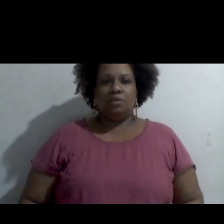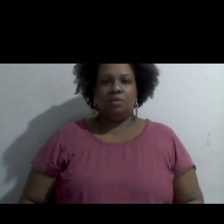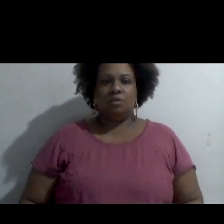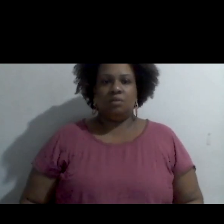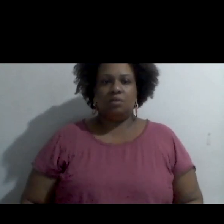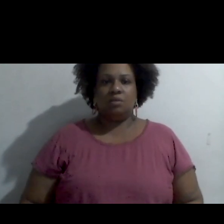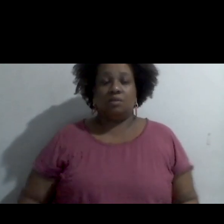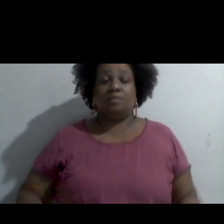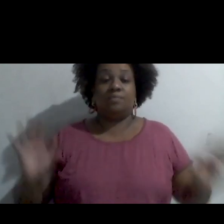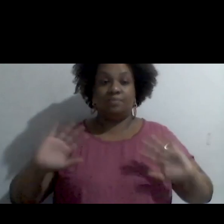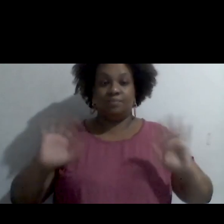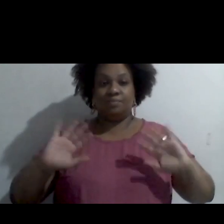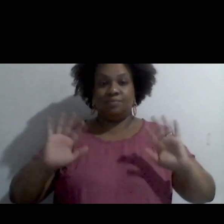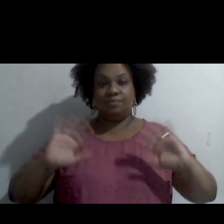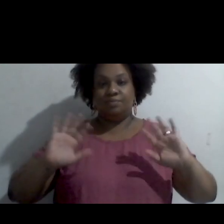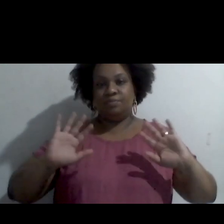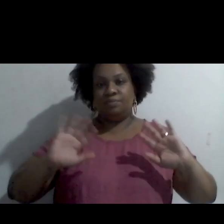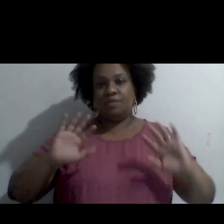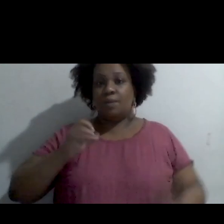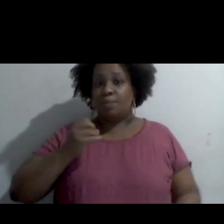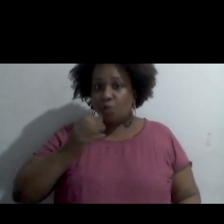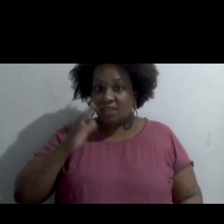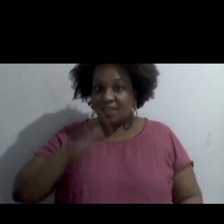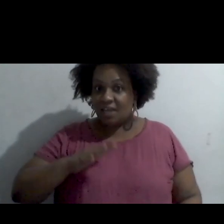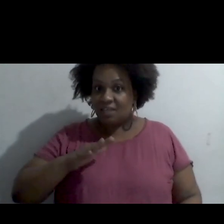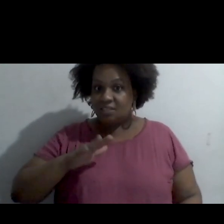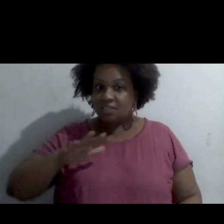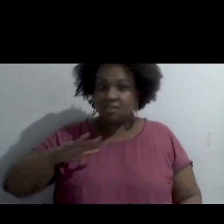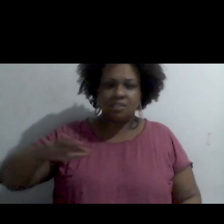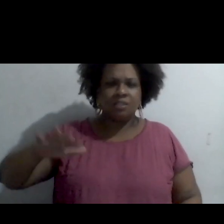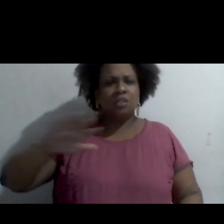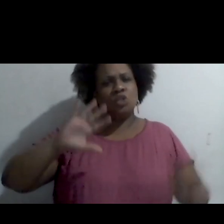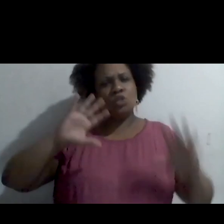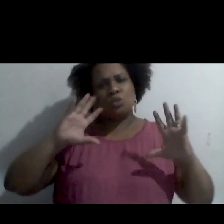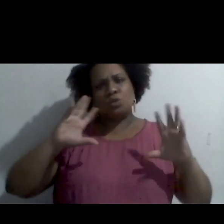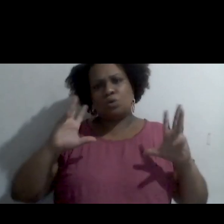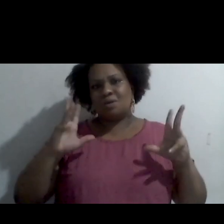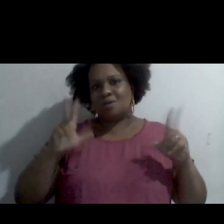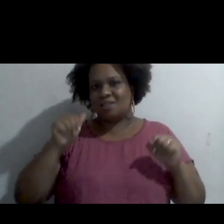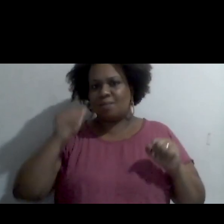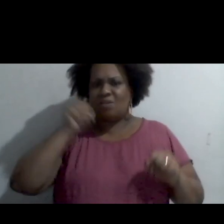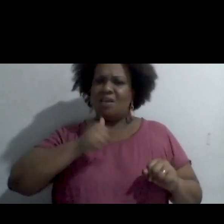Olá, boa tarde a todas, todas, todes e todos.